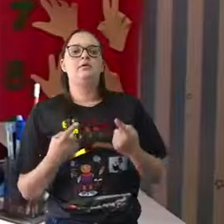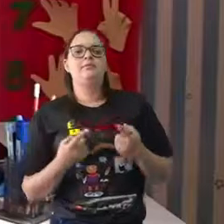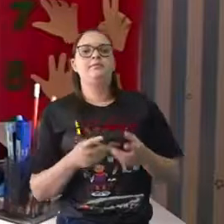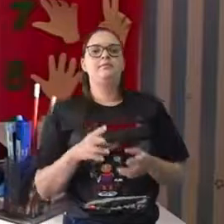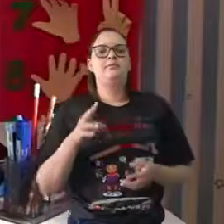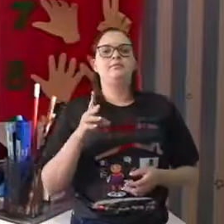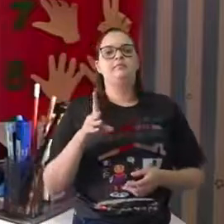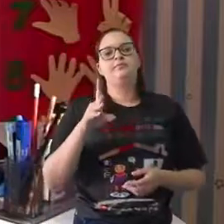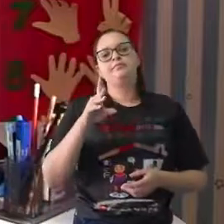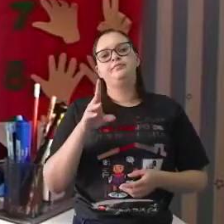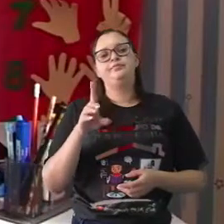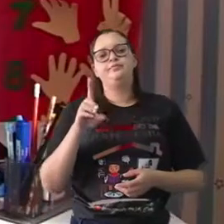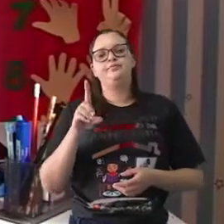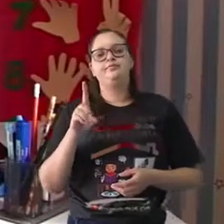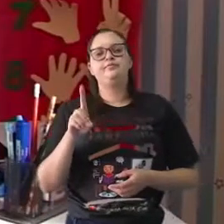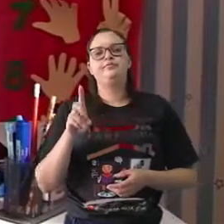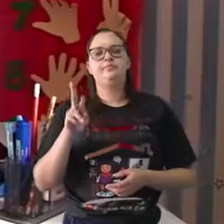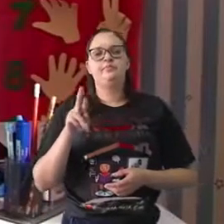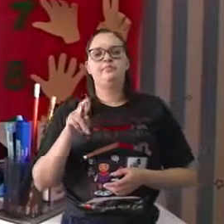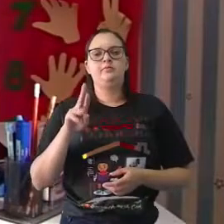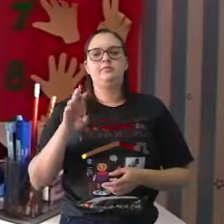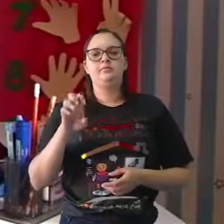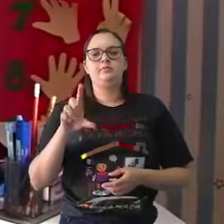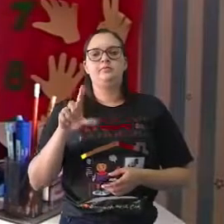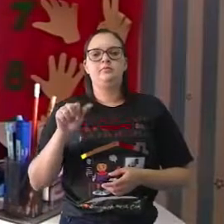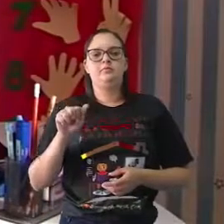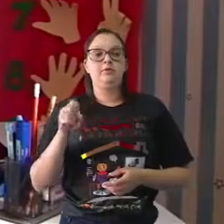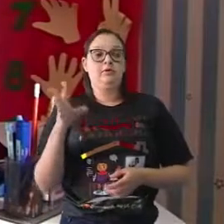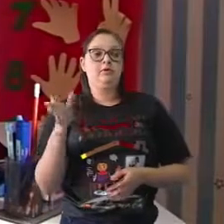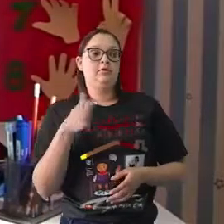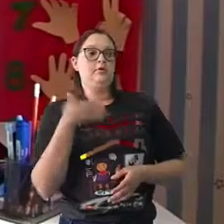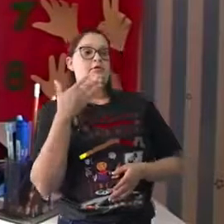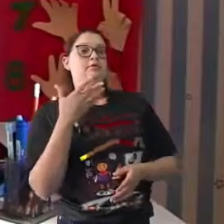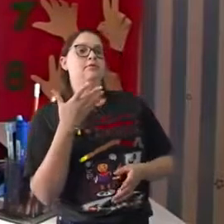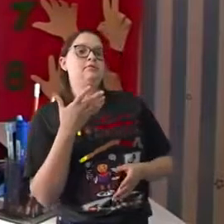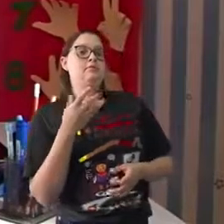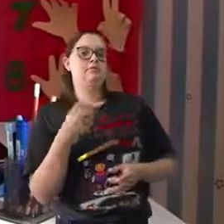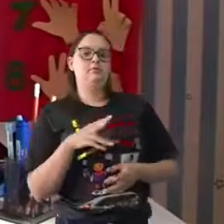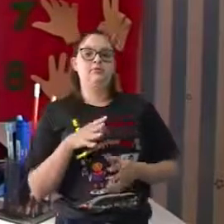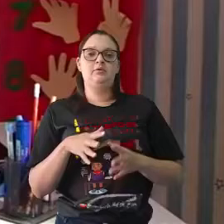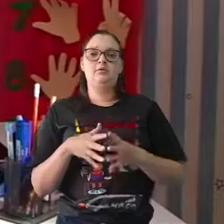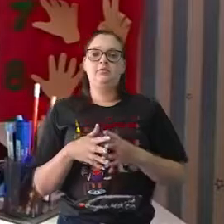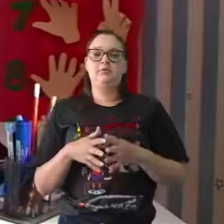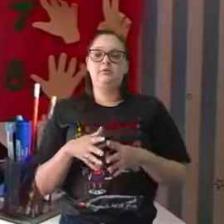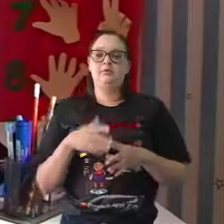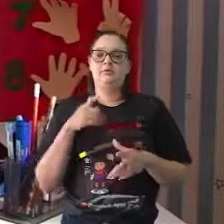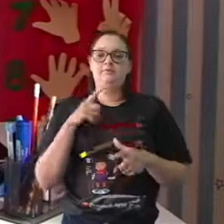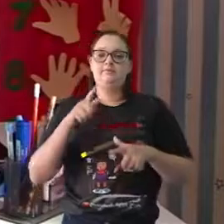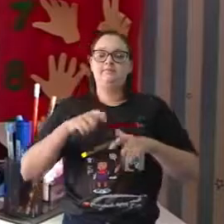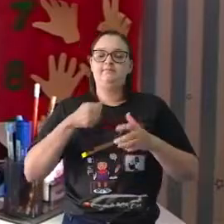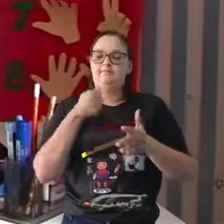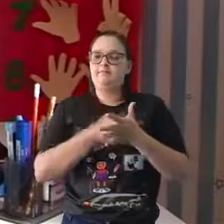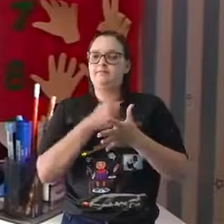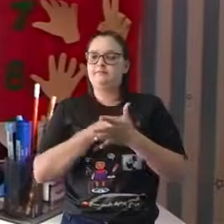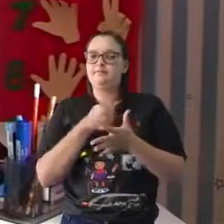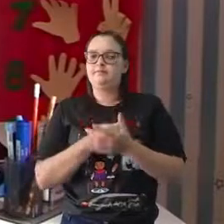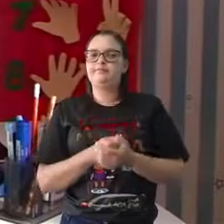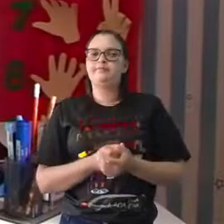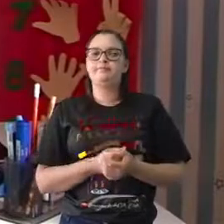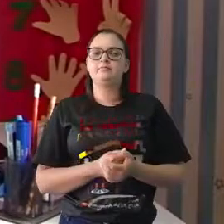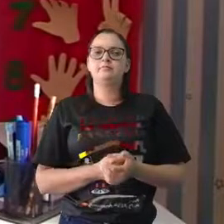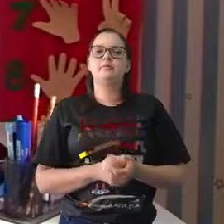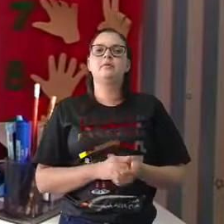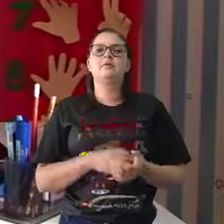forma. A gente pode perceber quando tem um susto ou quando está pronto para uma briga assim, que o rosto